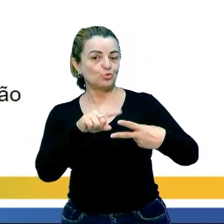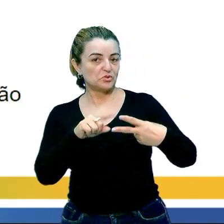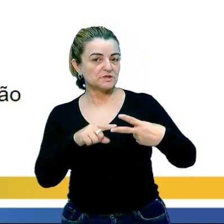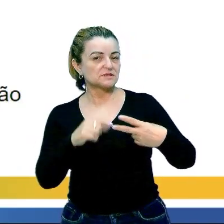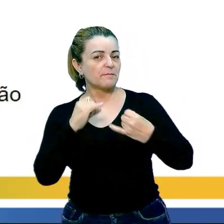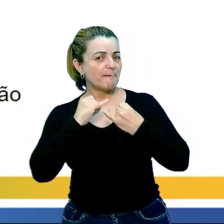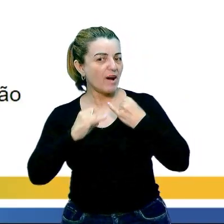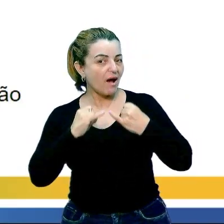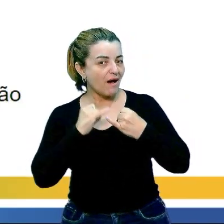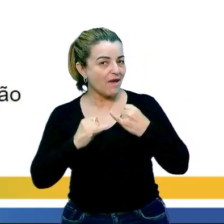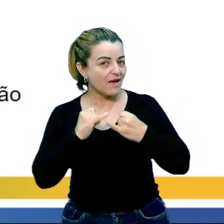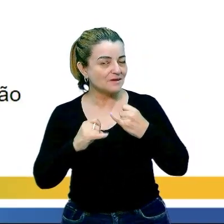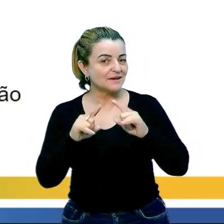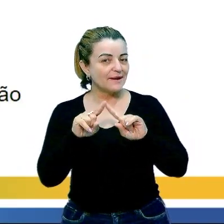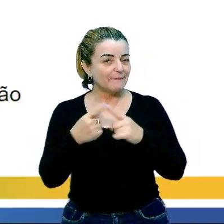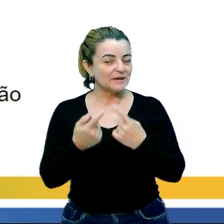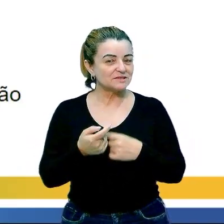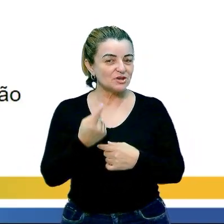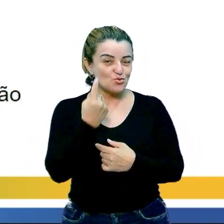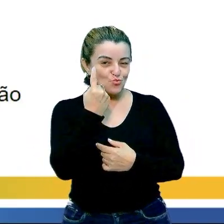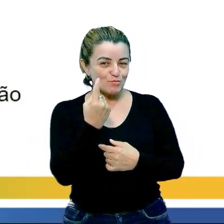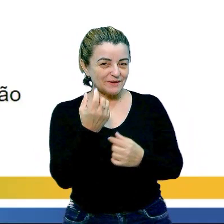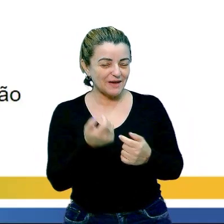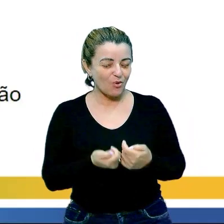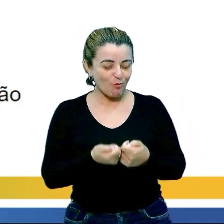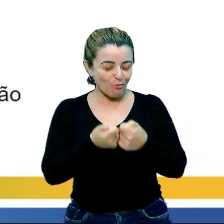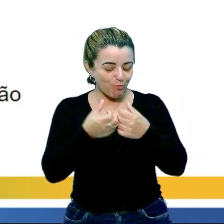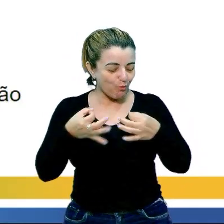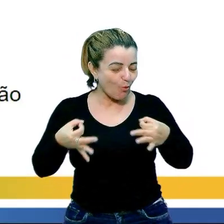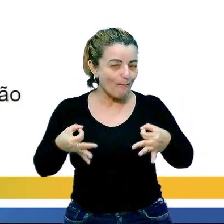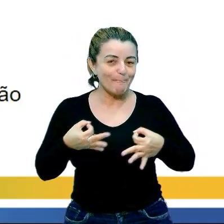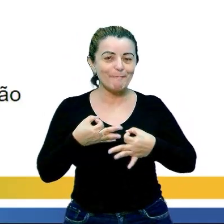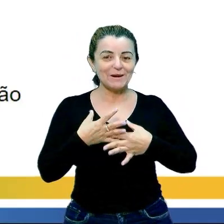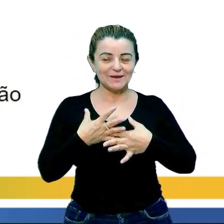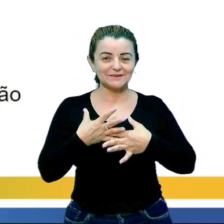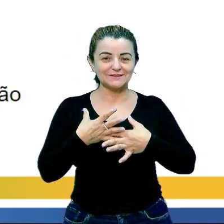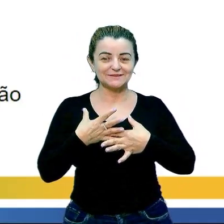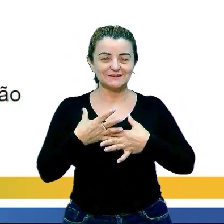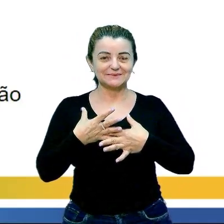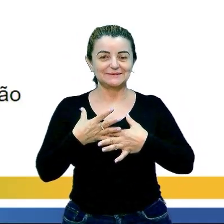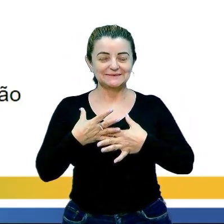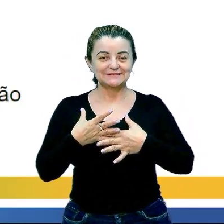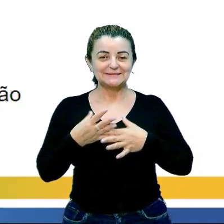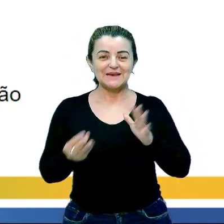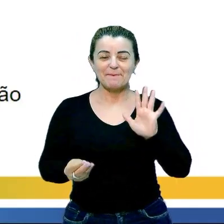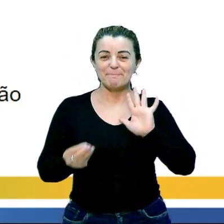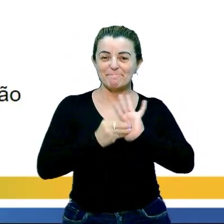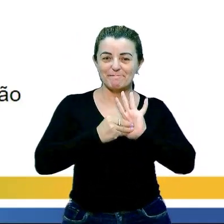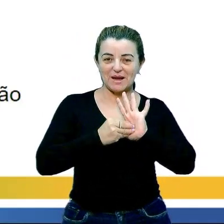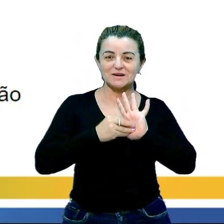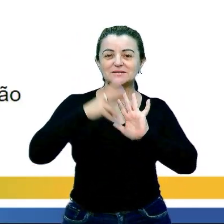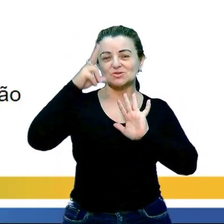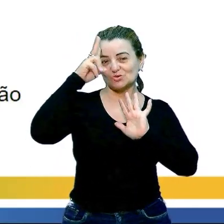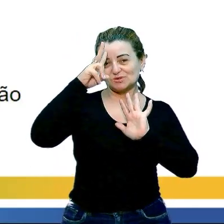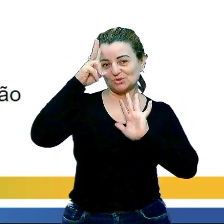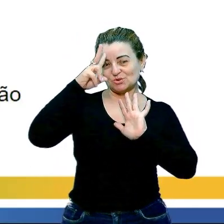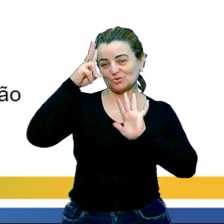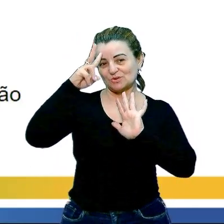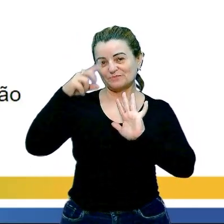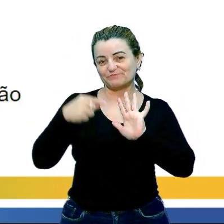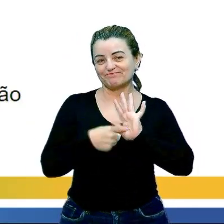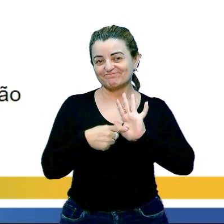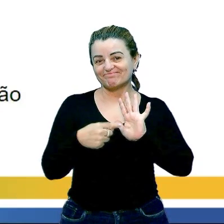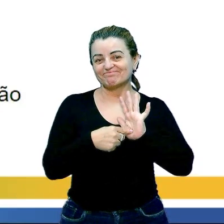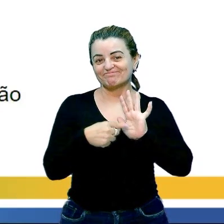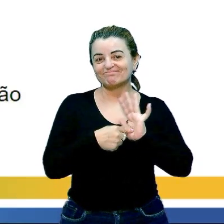muito, mas tem uma que está bem completa, que eu falei para vocês que ela é marcante na nossa história, né? Está